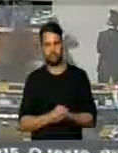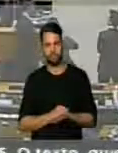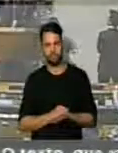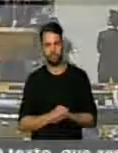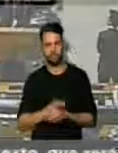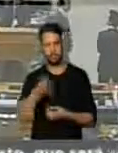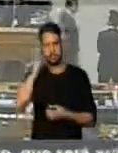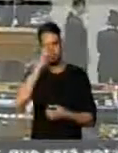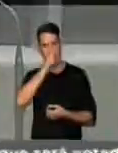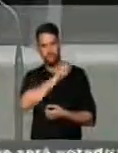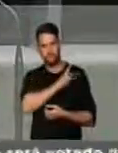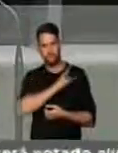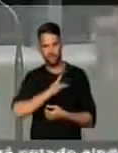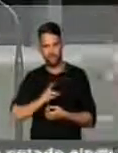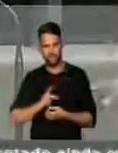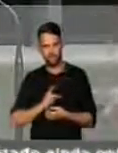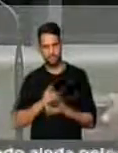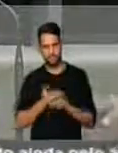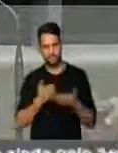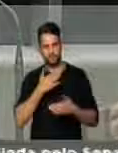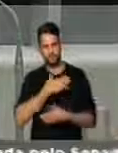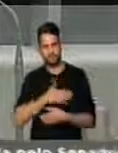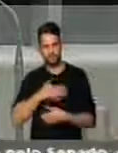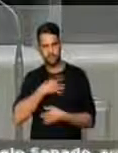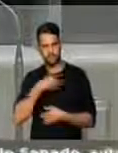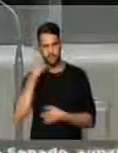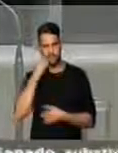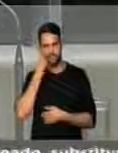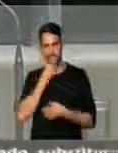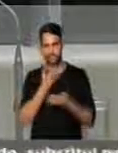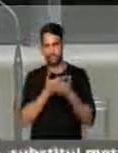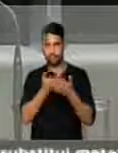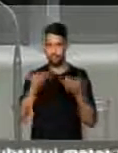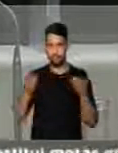Senhor presidente, colegas parlamentares,